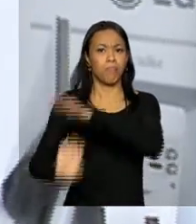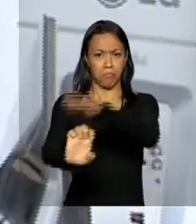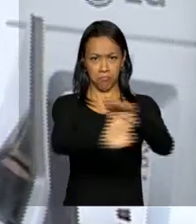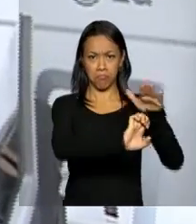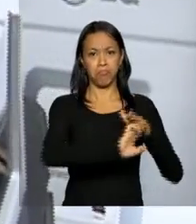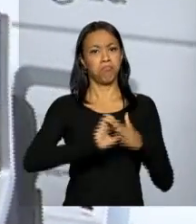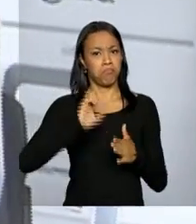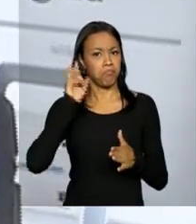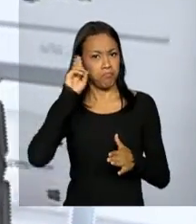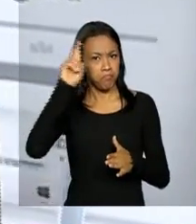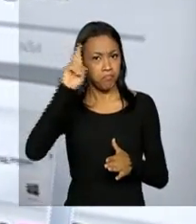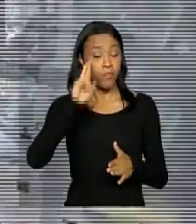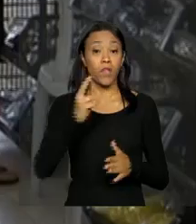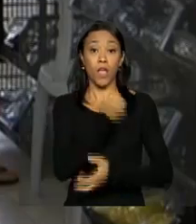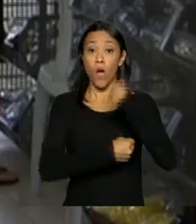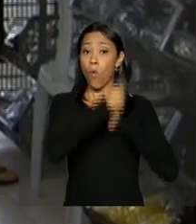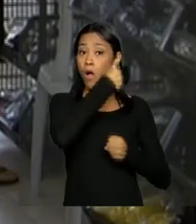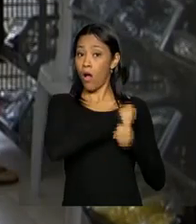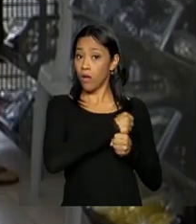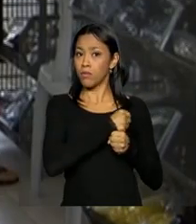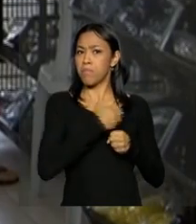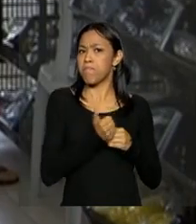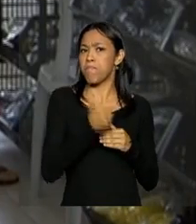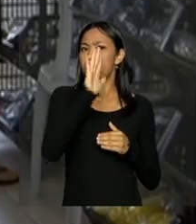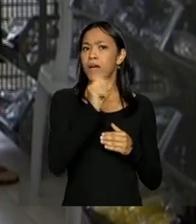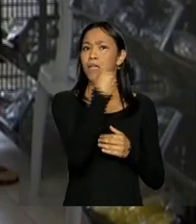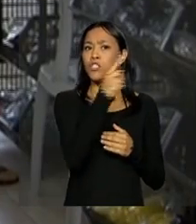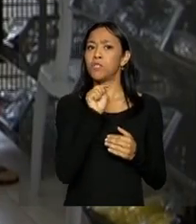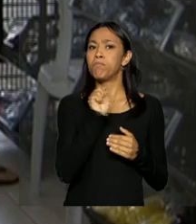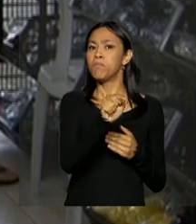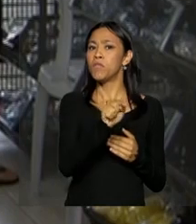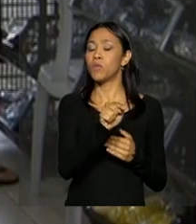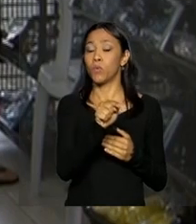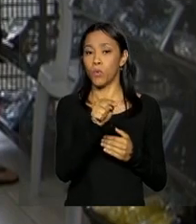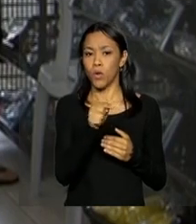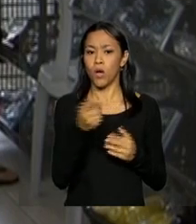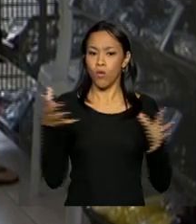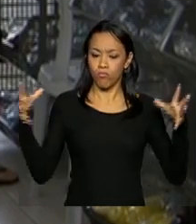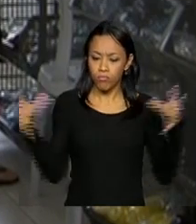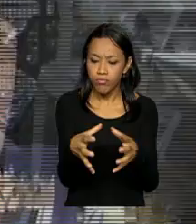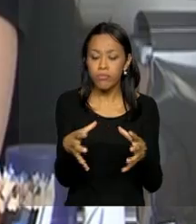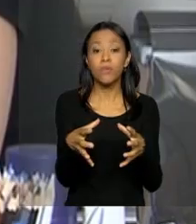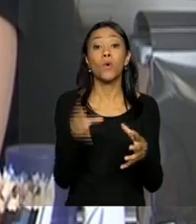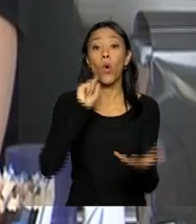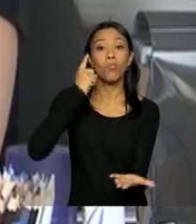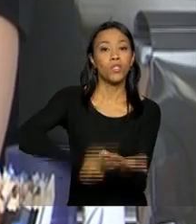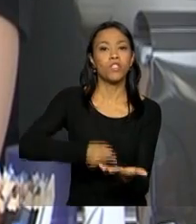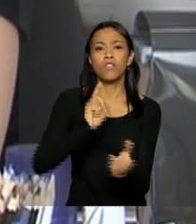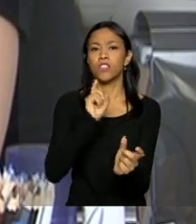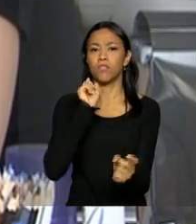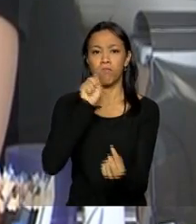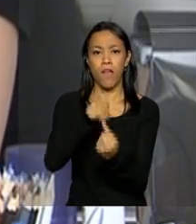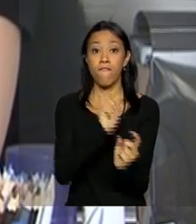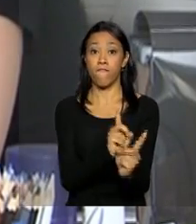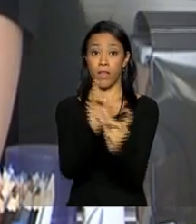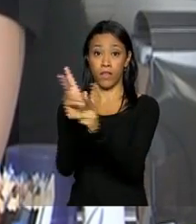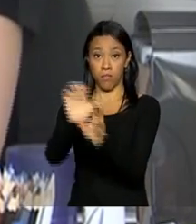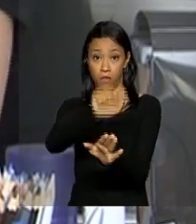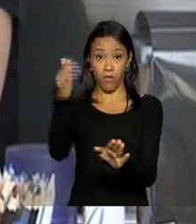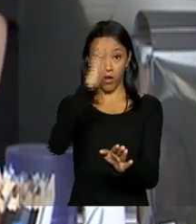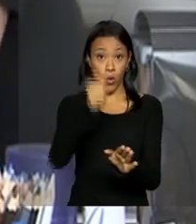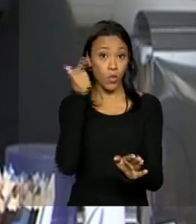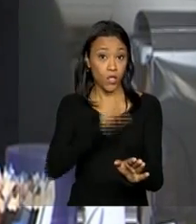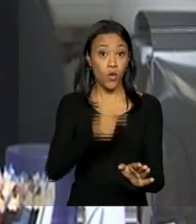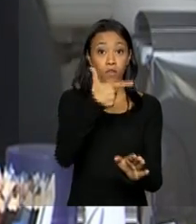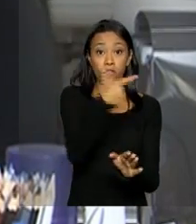empreendedores no ano passado mais de 1000 se juntaram ao time de exportadores que alcançou a marca de